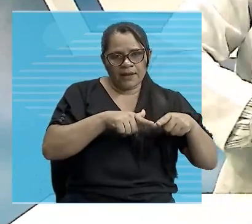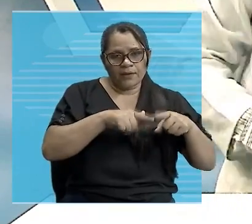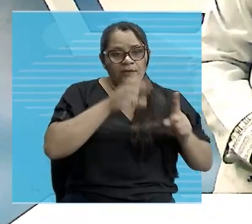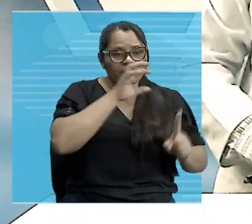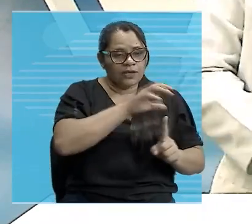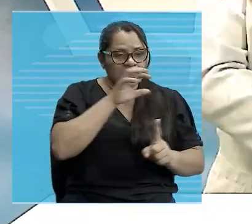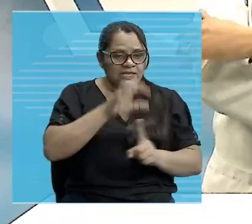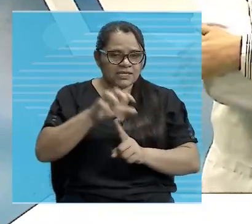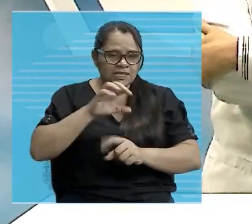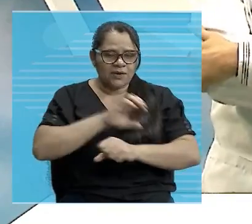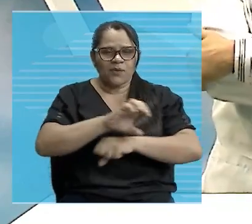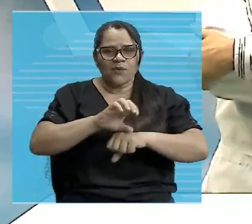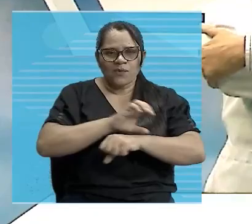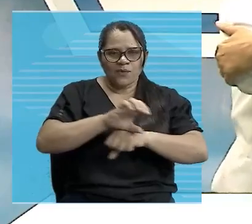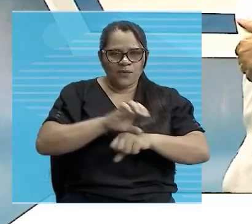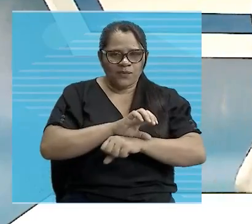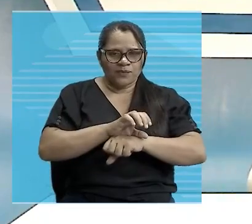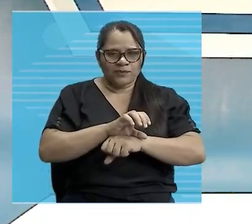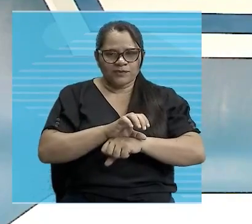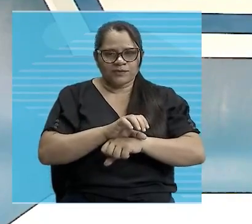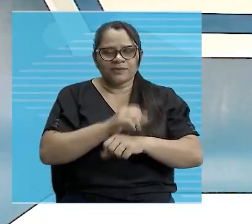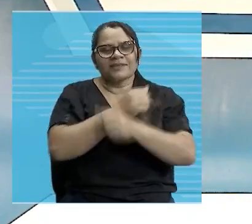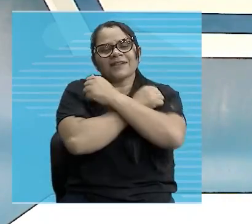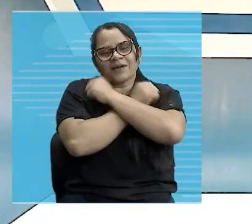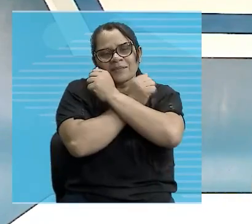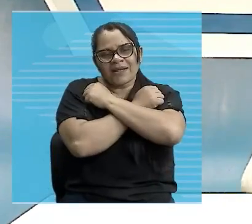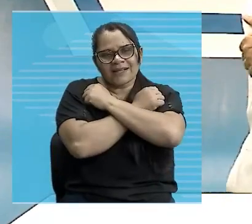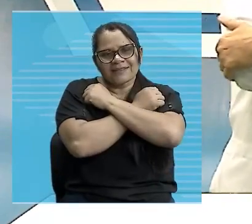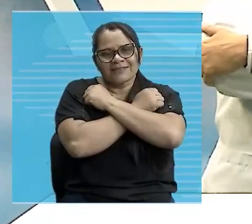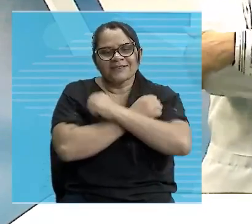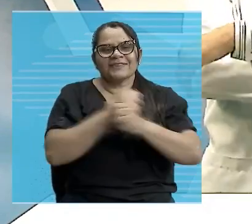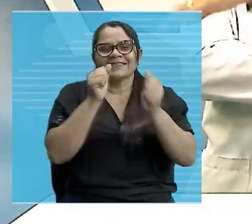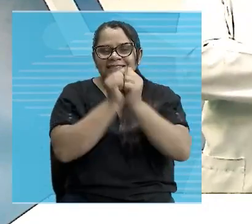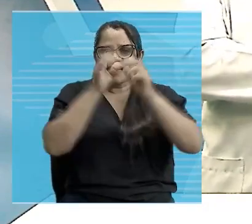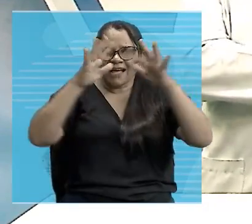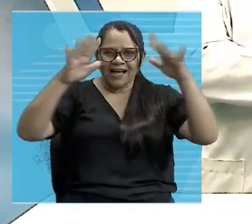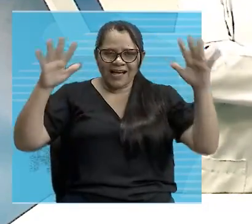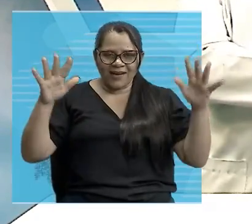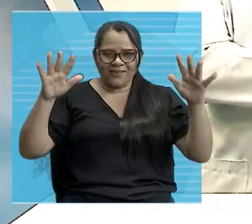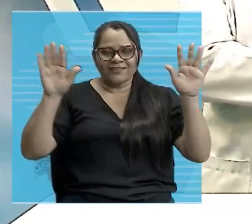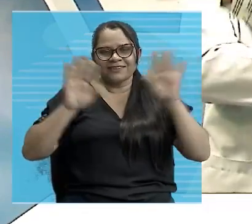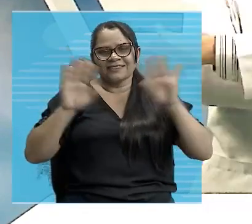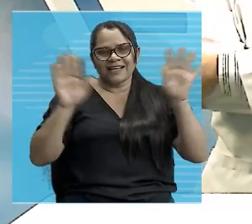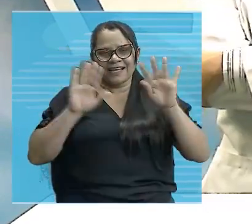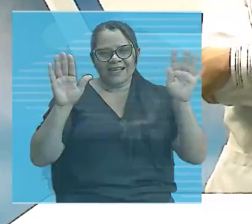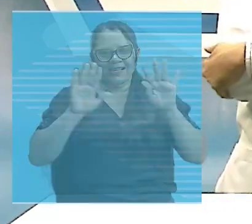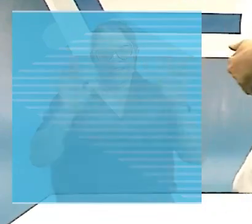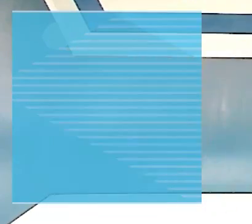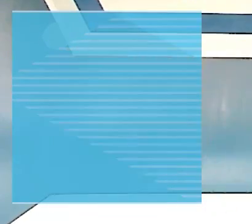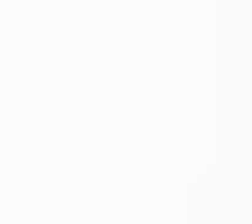curso até daqui a pouco um abraço carinhoso salve salve e